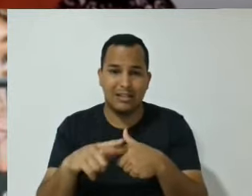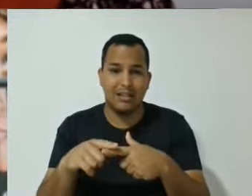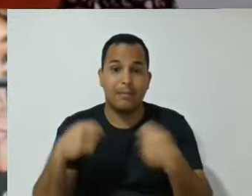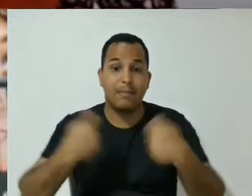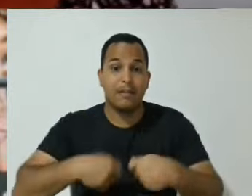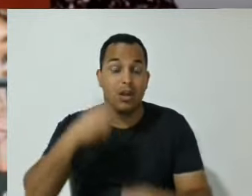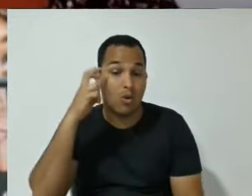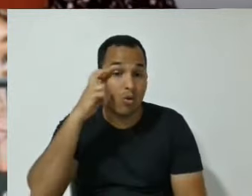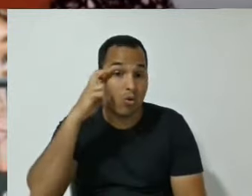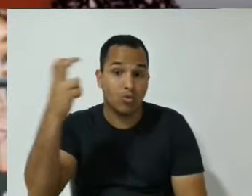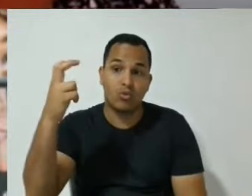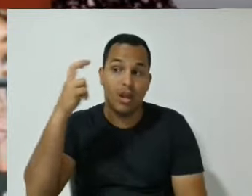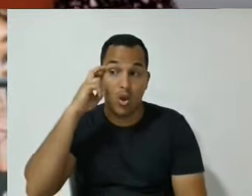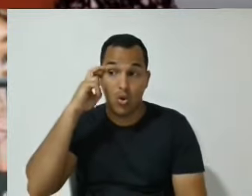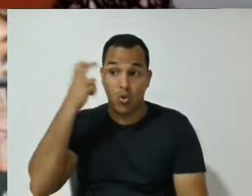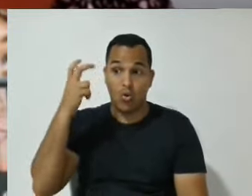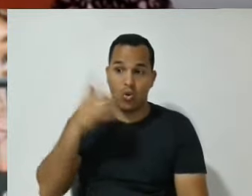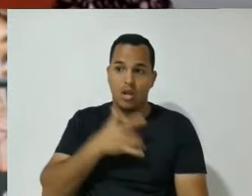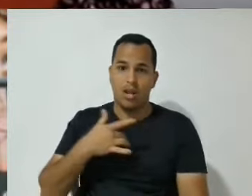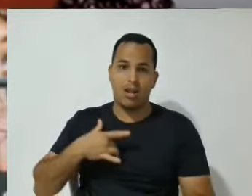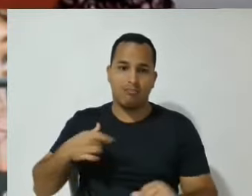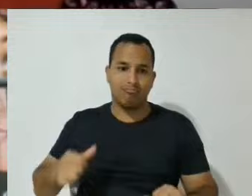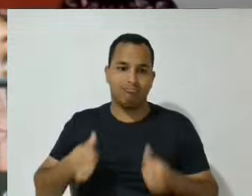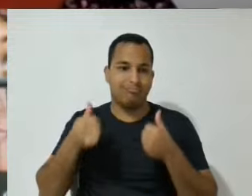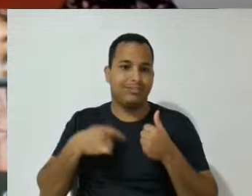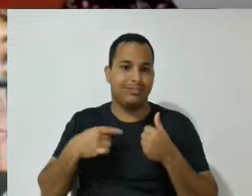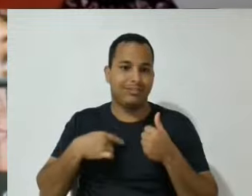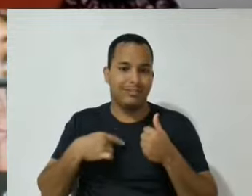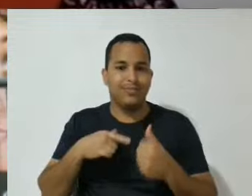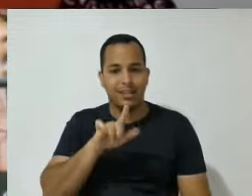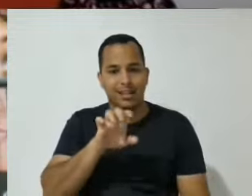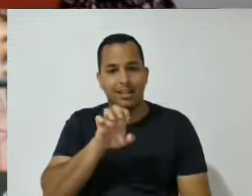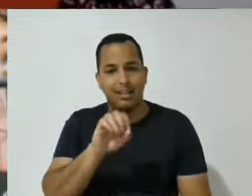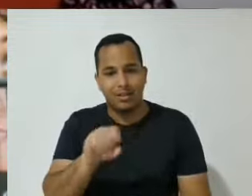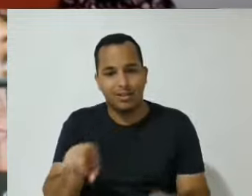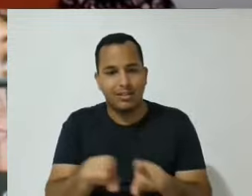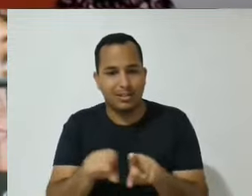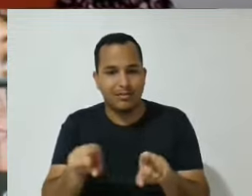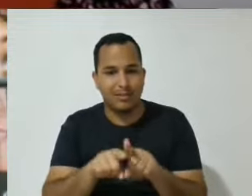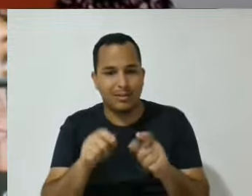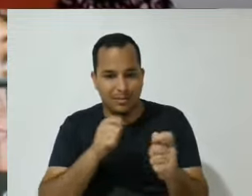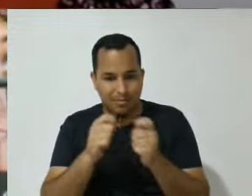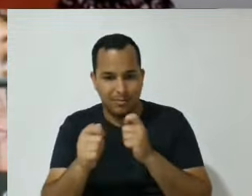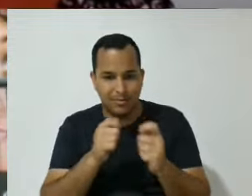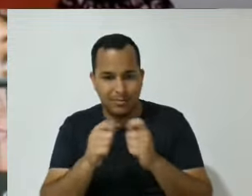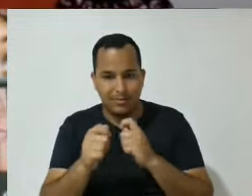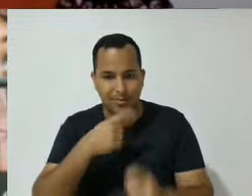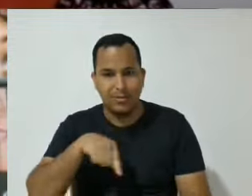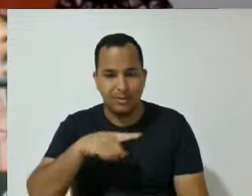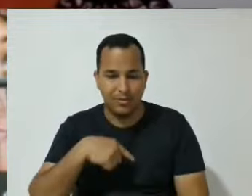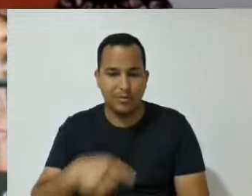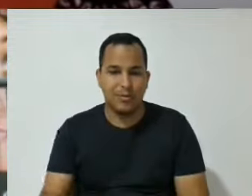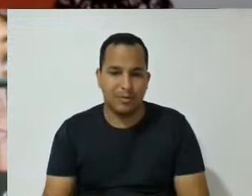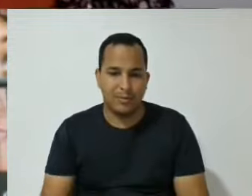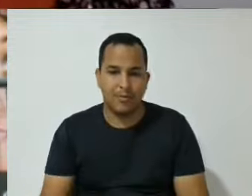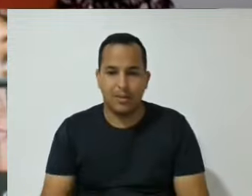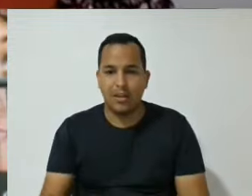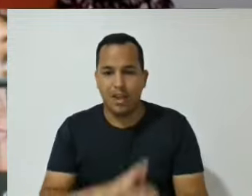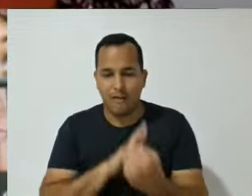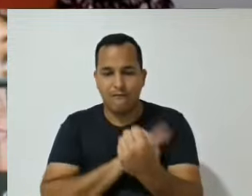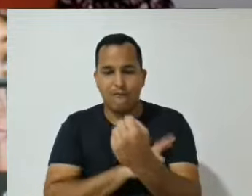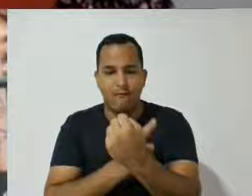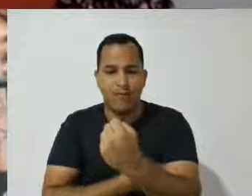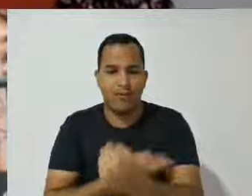cultura cura. E o Léo traz isso também, Léo Dias, numa entrevista dele conosco, né, ele reforça,